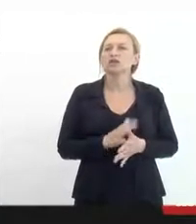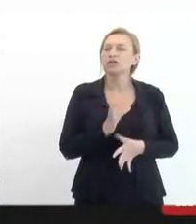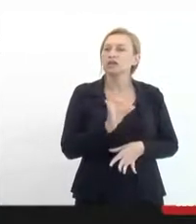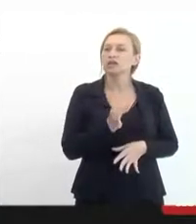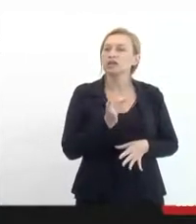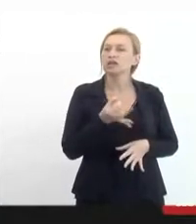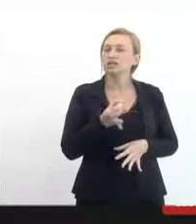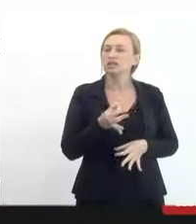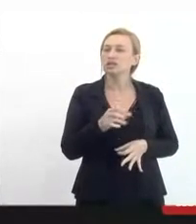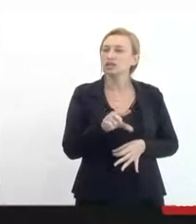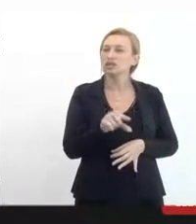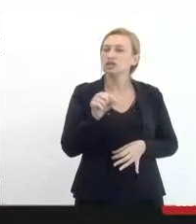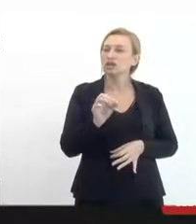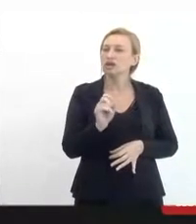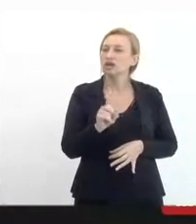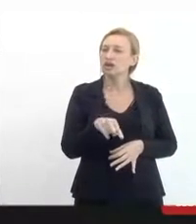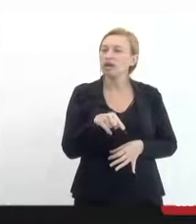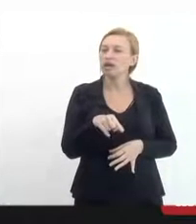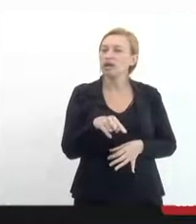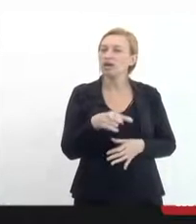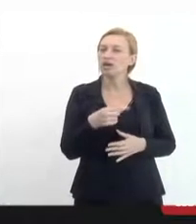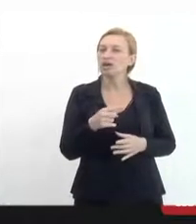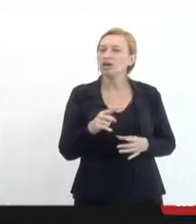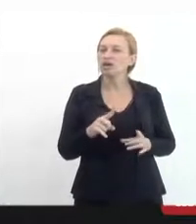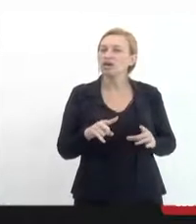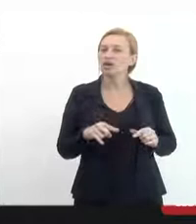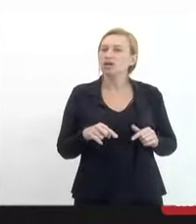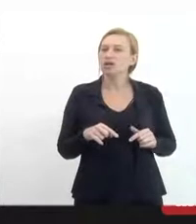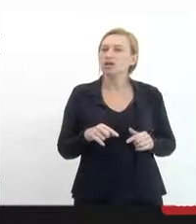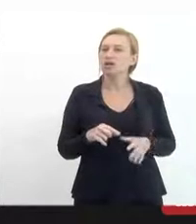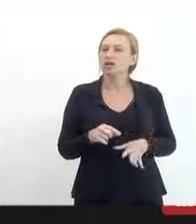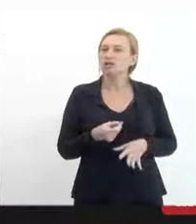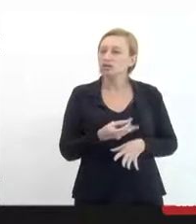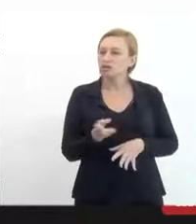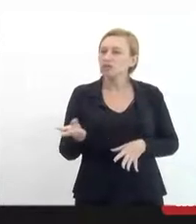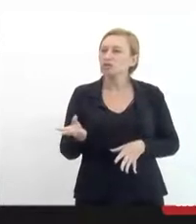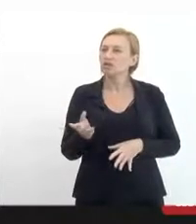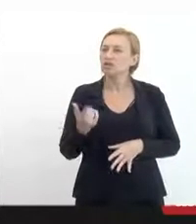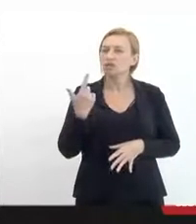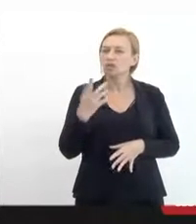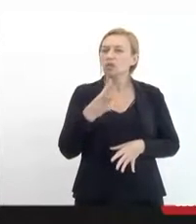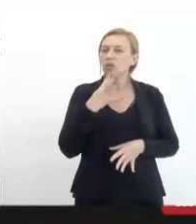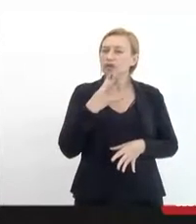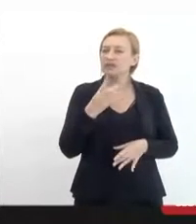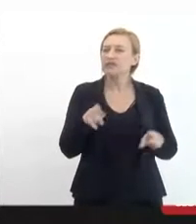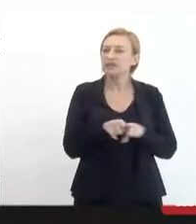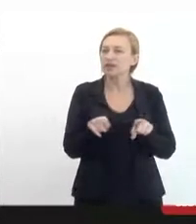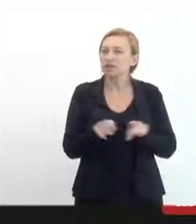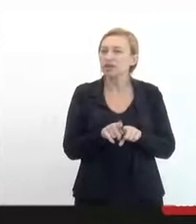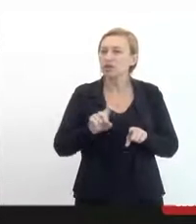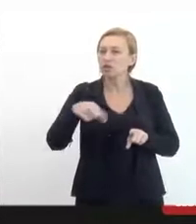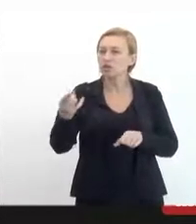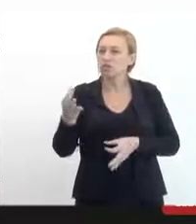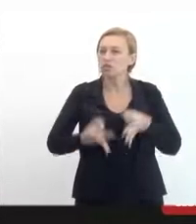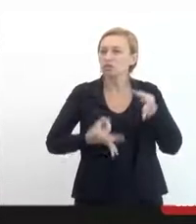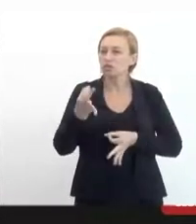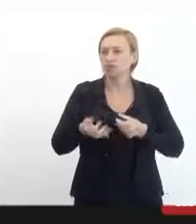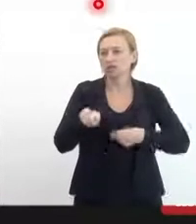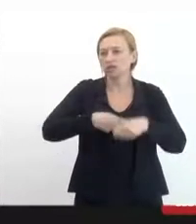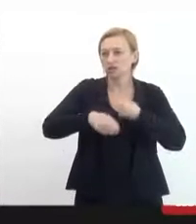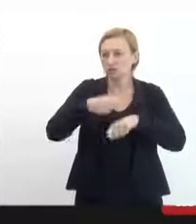decisão, essa forma de contagem tem sido, a nosso ver, reconhecida também em outros tribunais